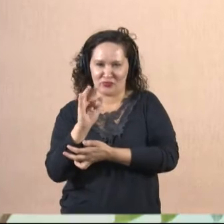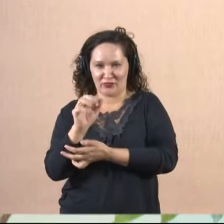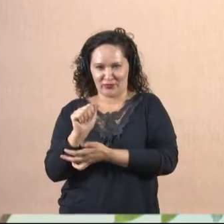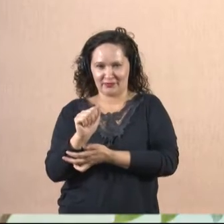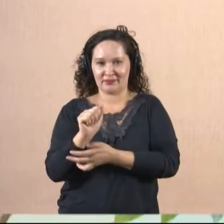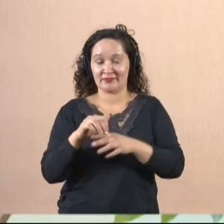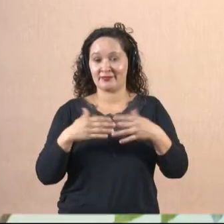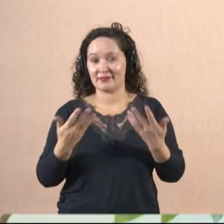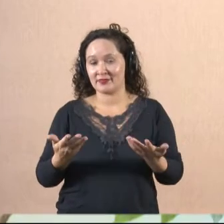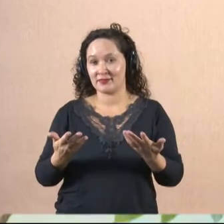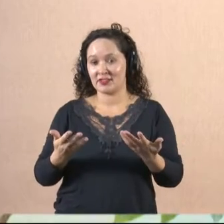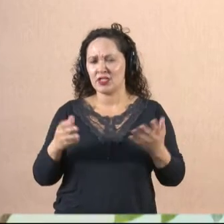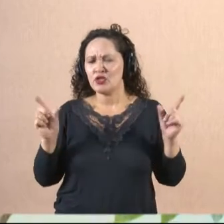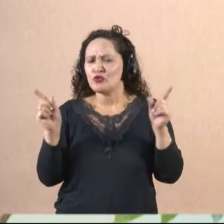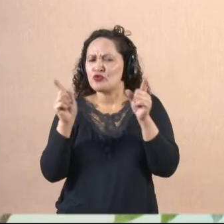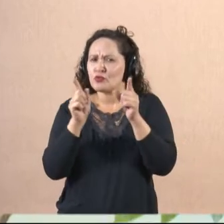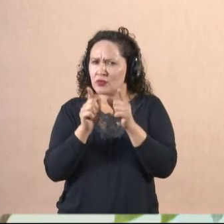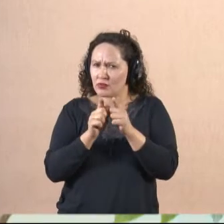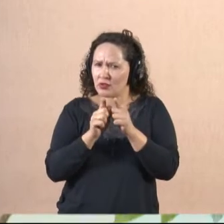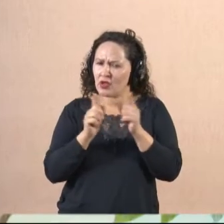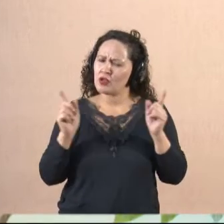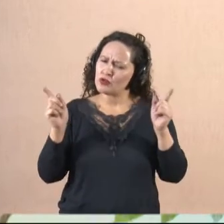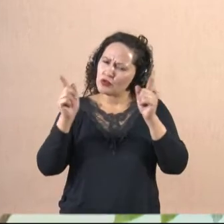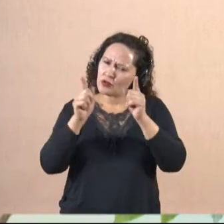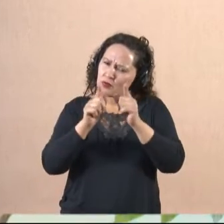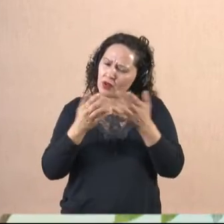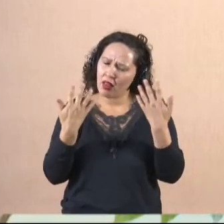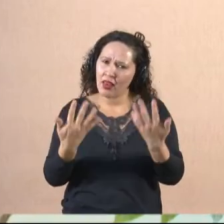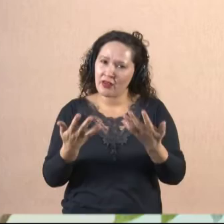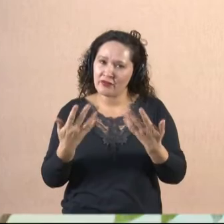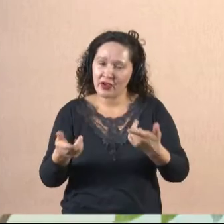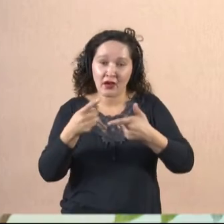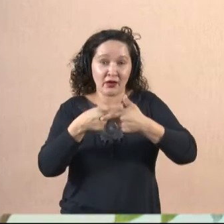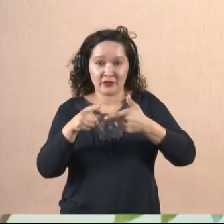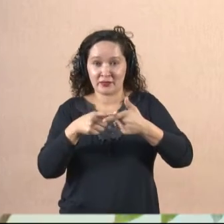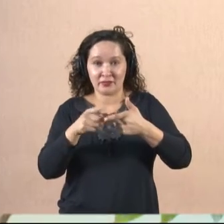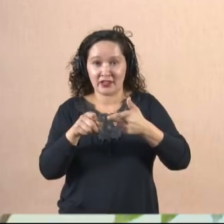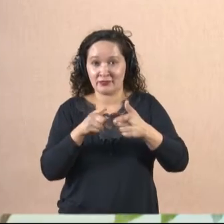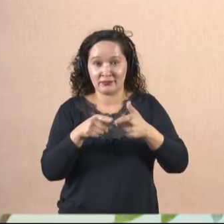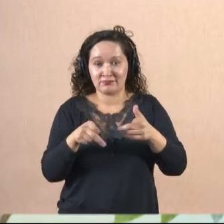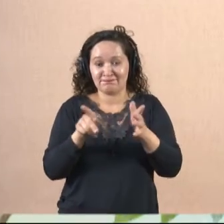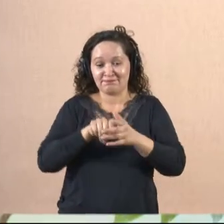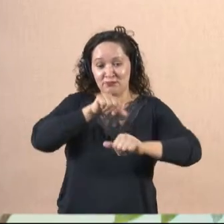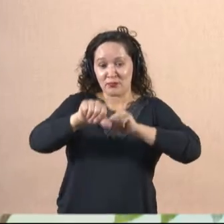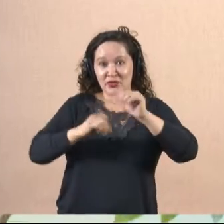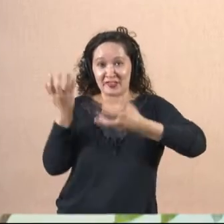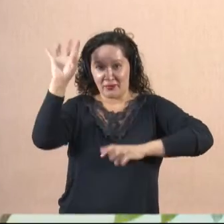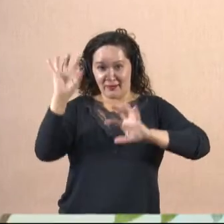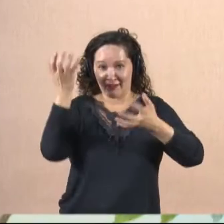carbono assim amenizar atenuar as repercussões das mudanças